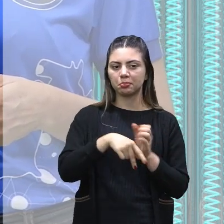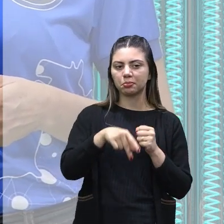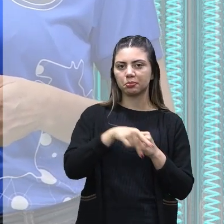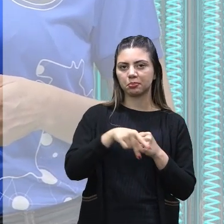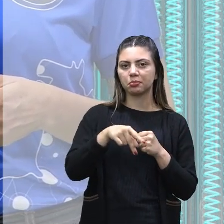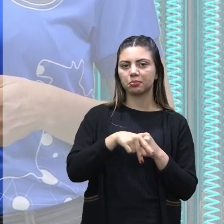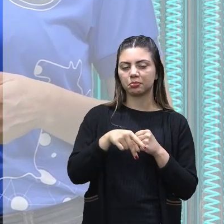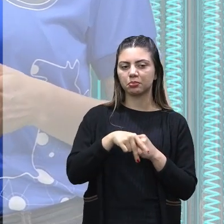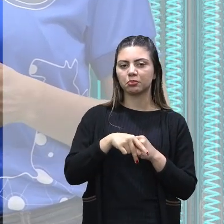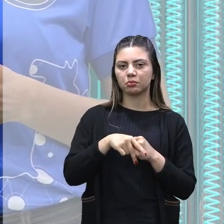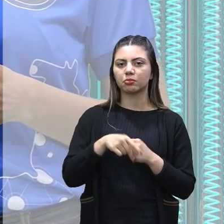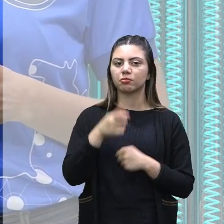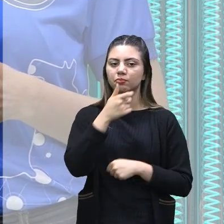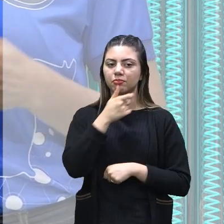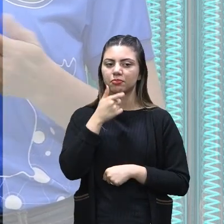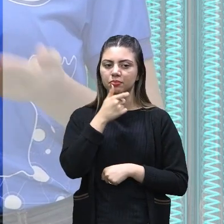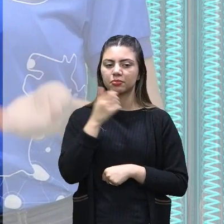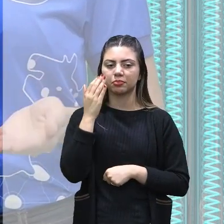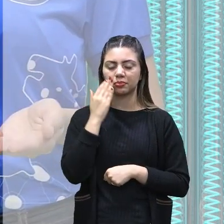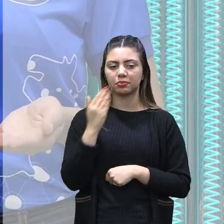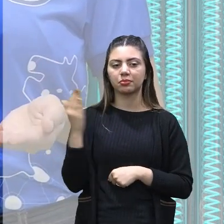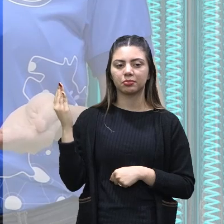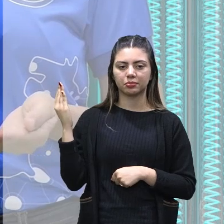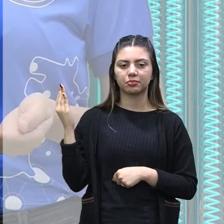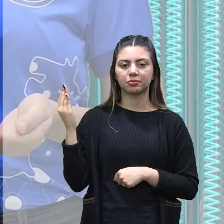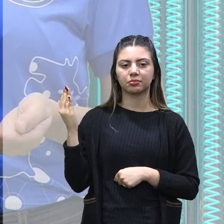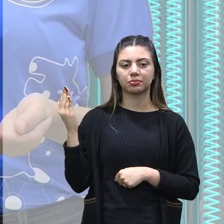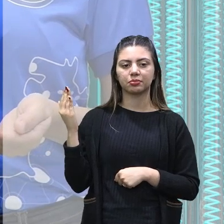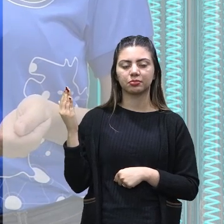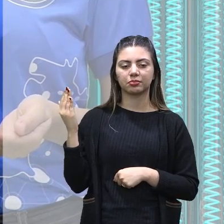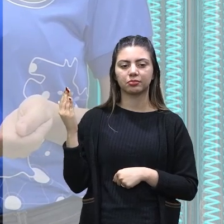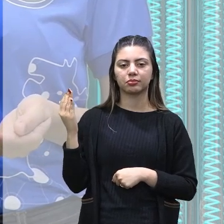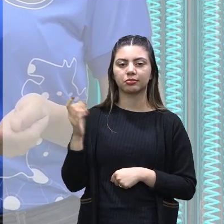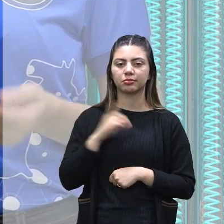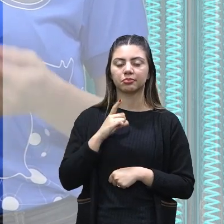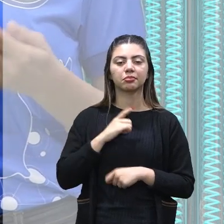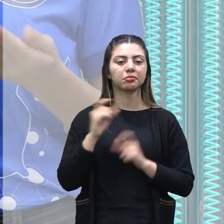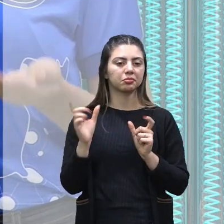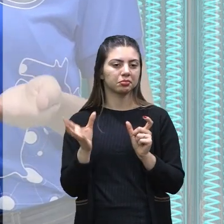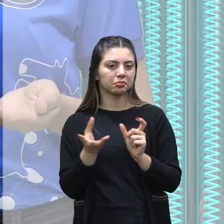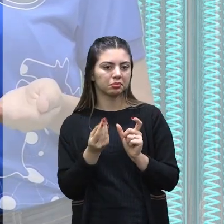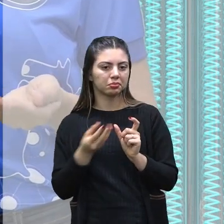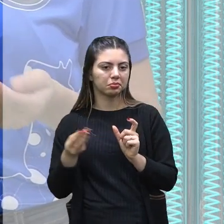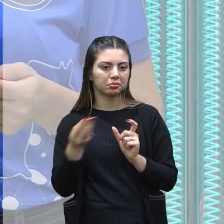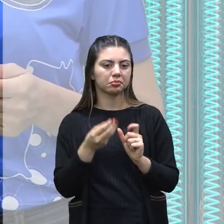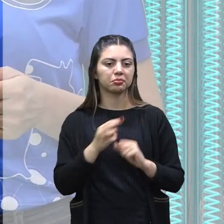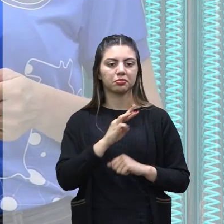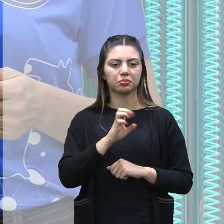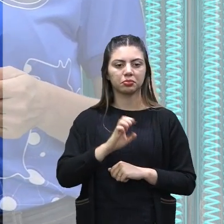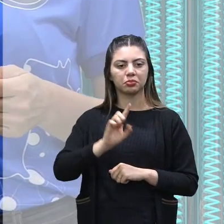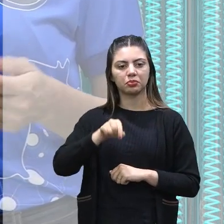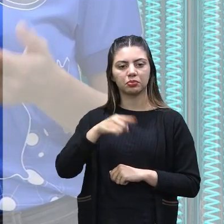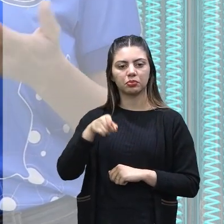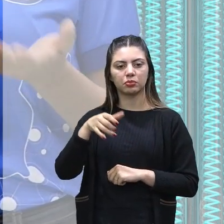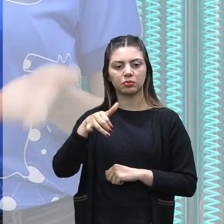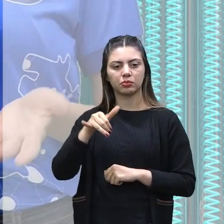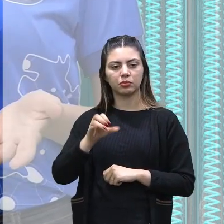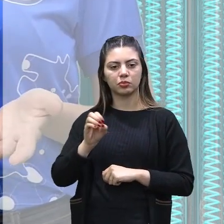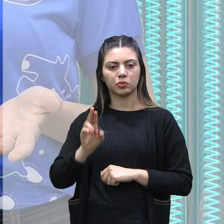Ele, ela e ele, ela. Temos também do plural we, nós,